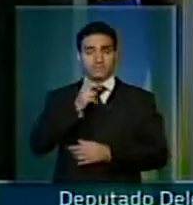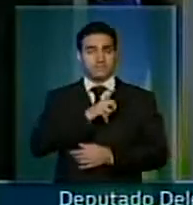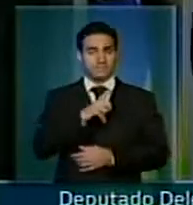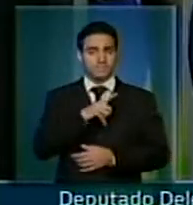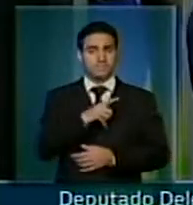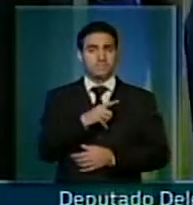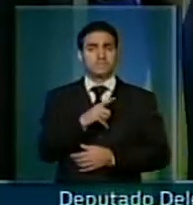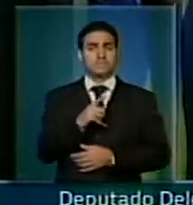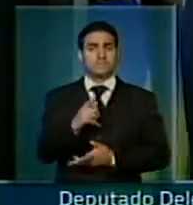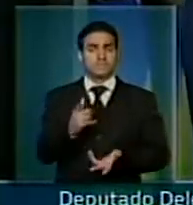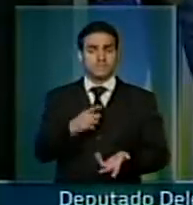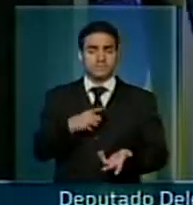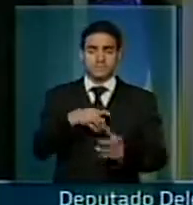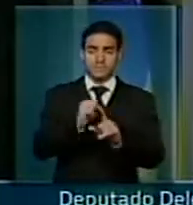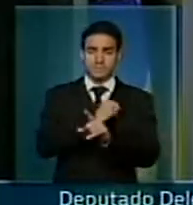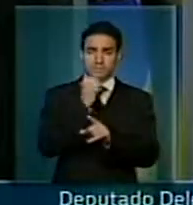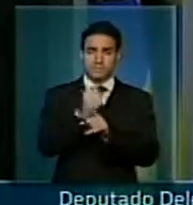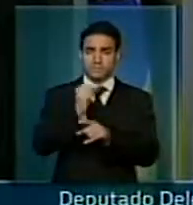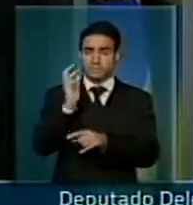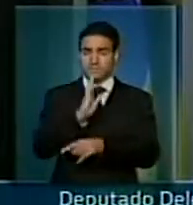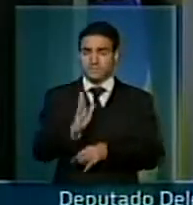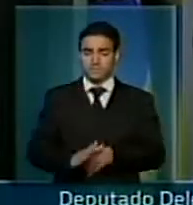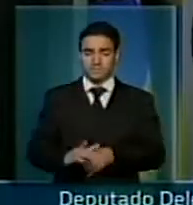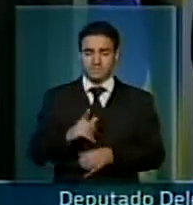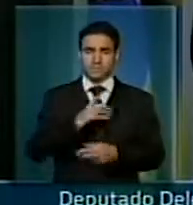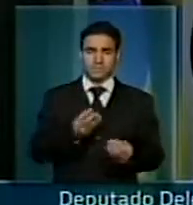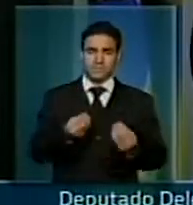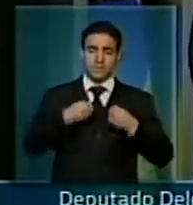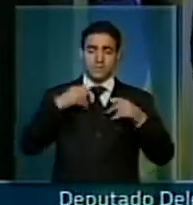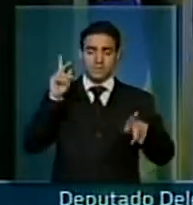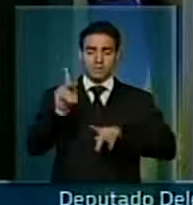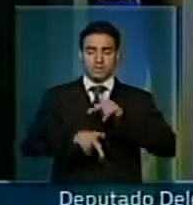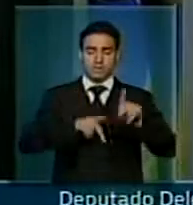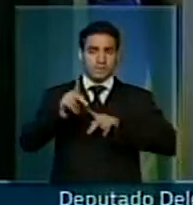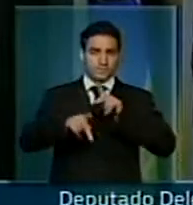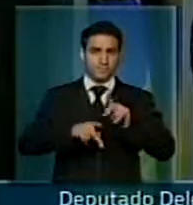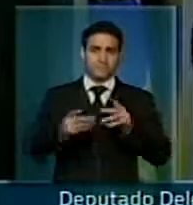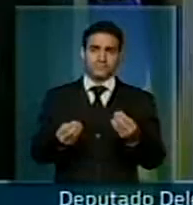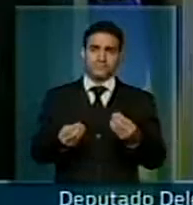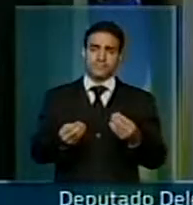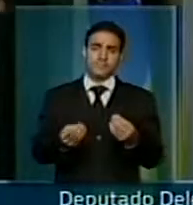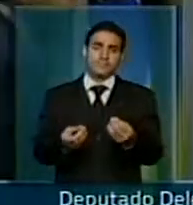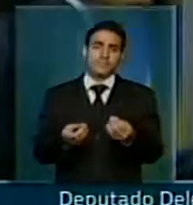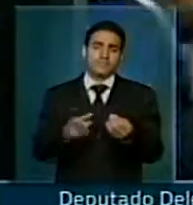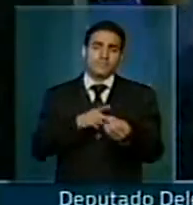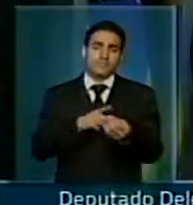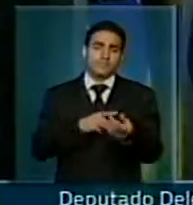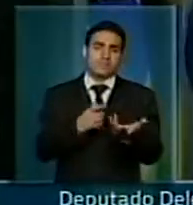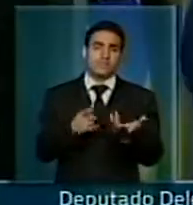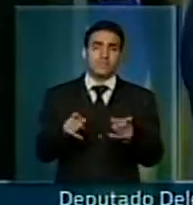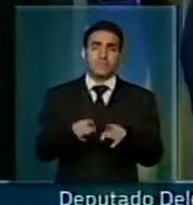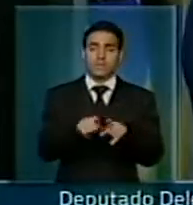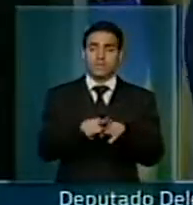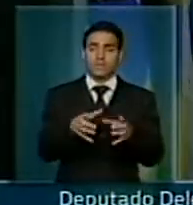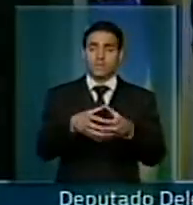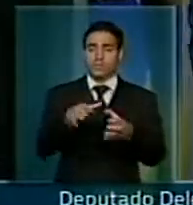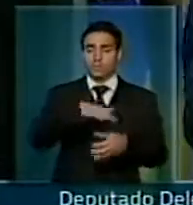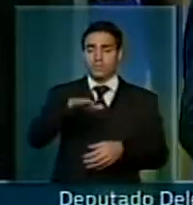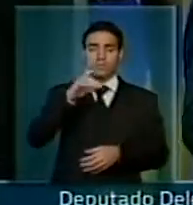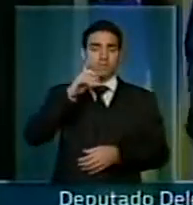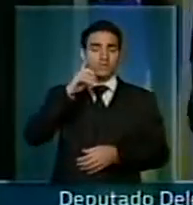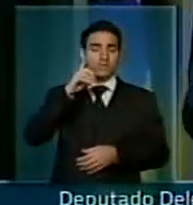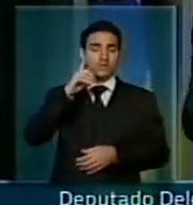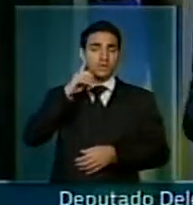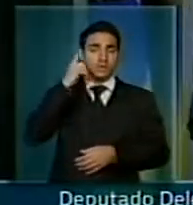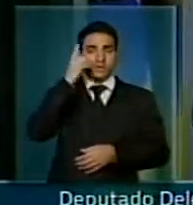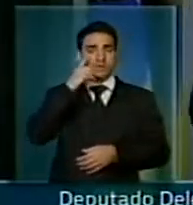alento para a sociedade brasileira, nos dão alento para a população, nos dão alento até mesmo para a classe política, de